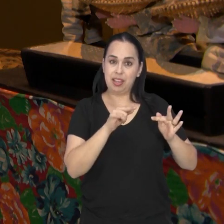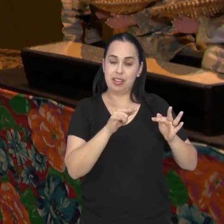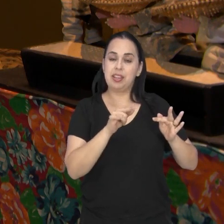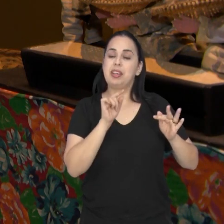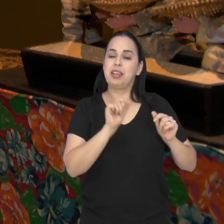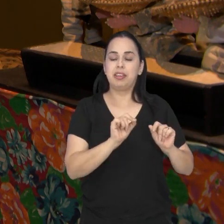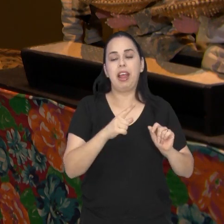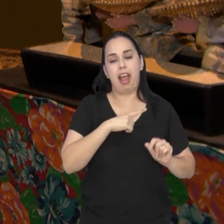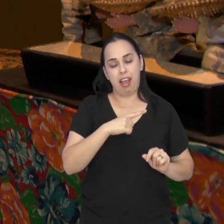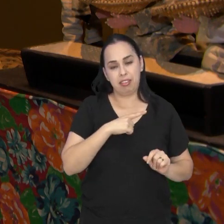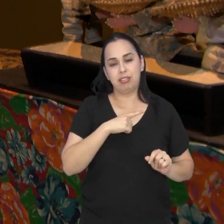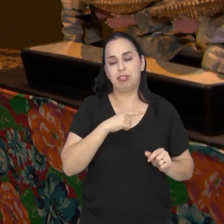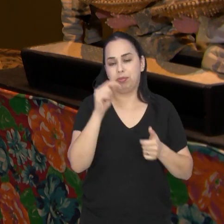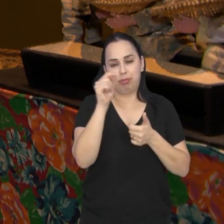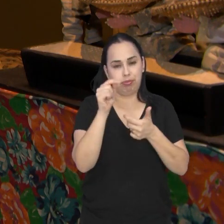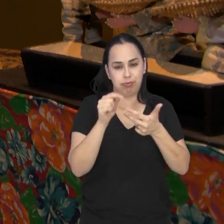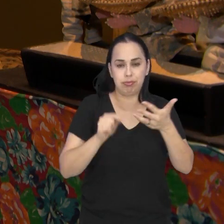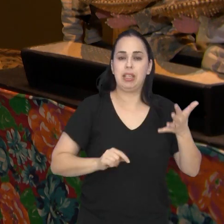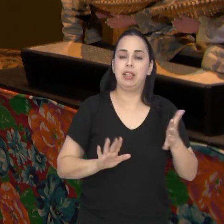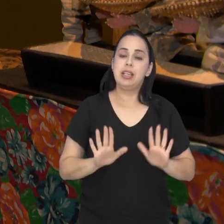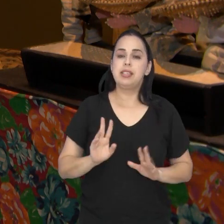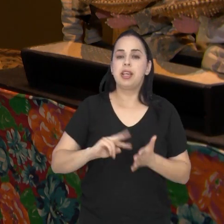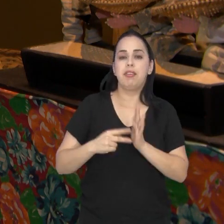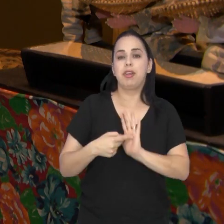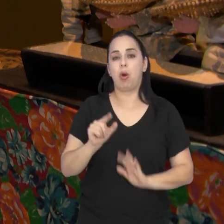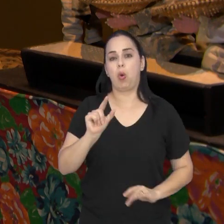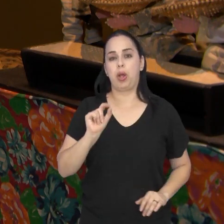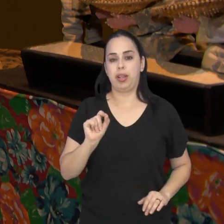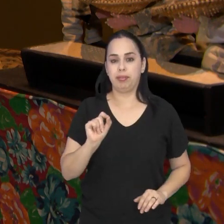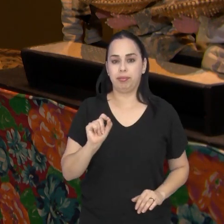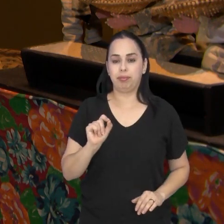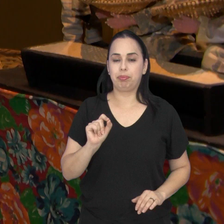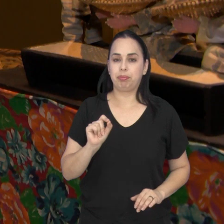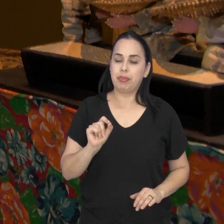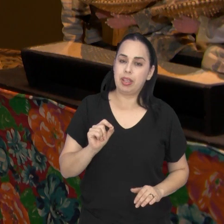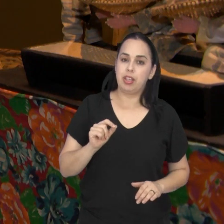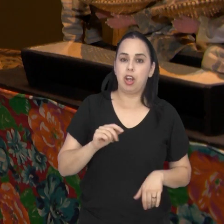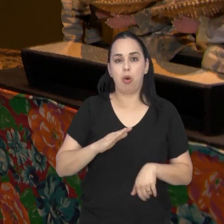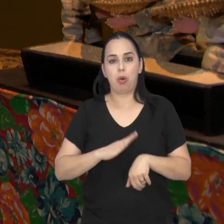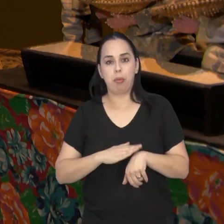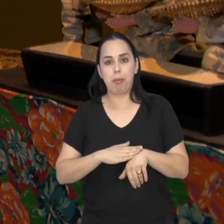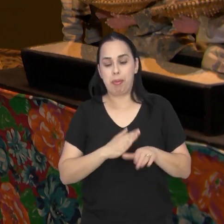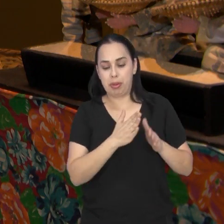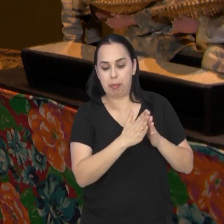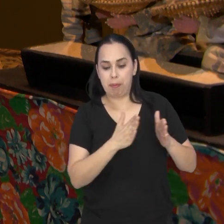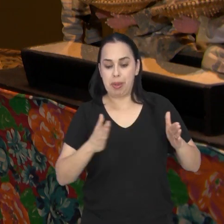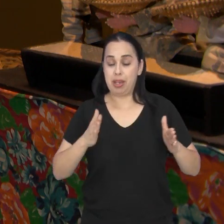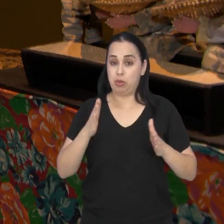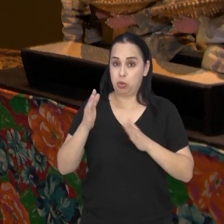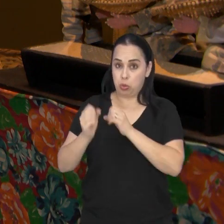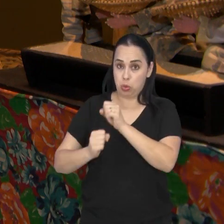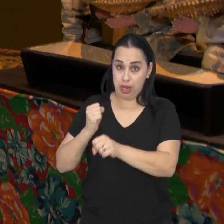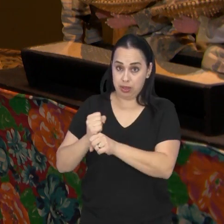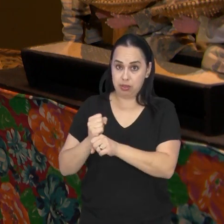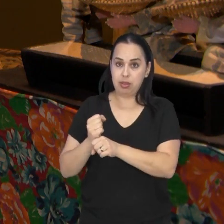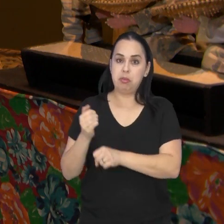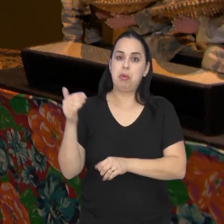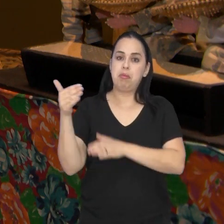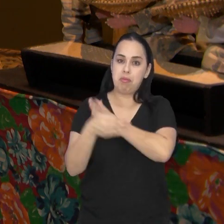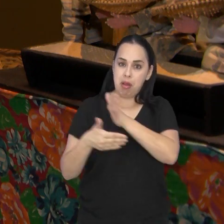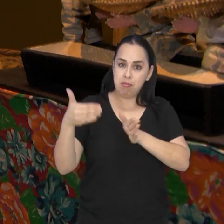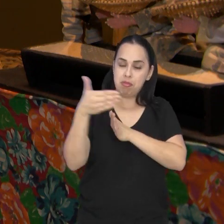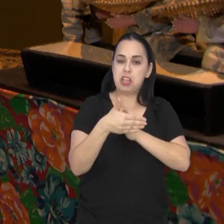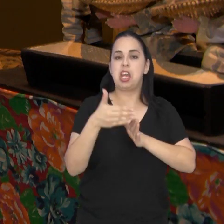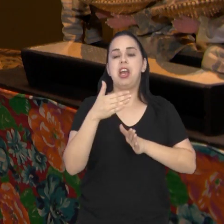polo distribuidor dessas demandas, né? Isso significa que nós iremos, em alguns momentos do ano,